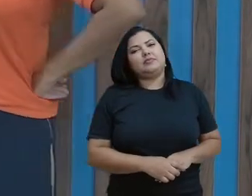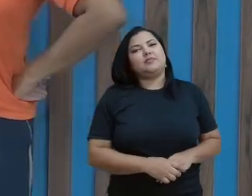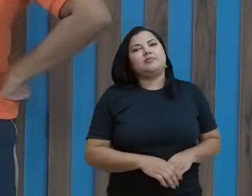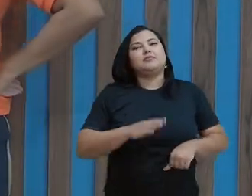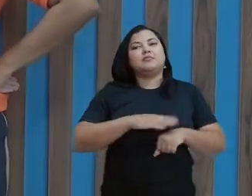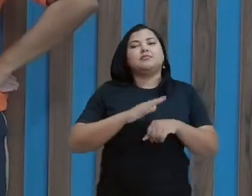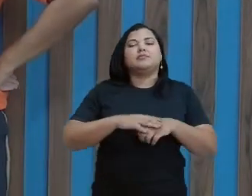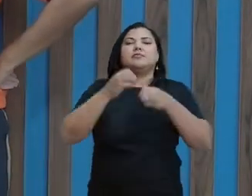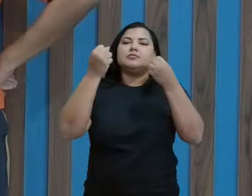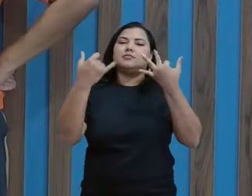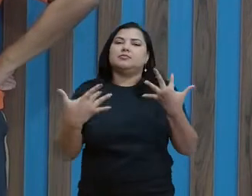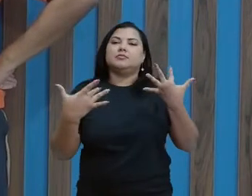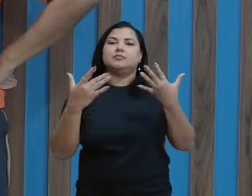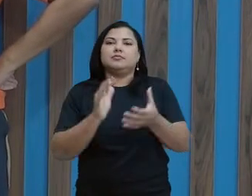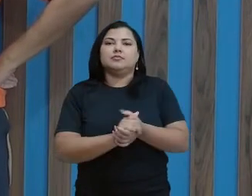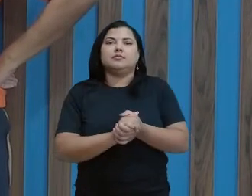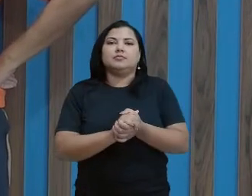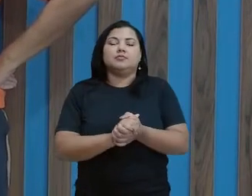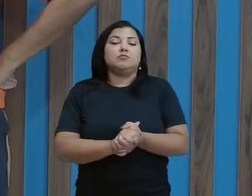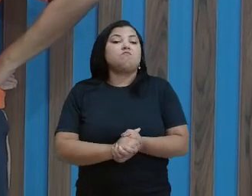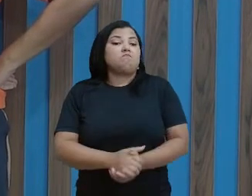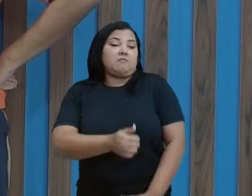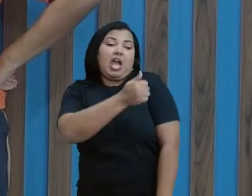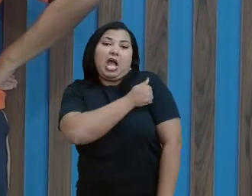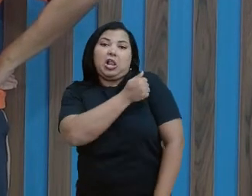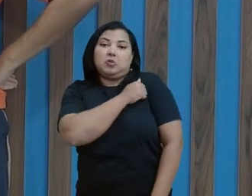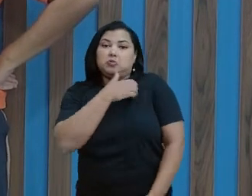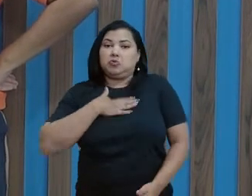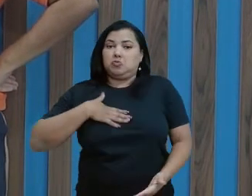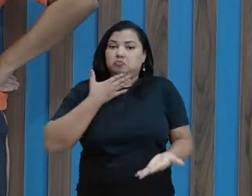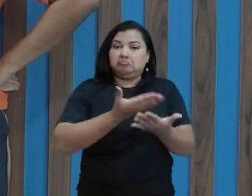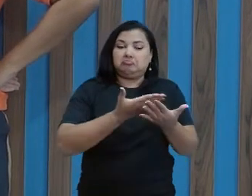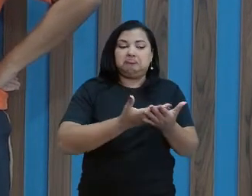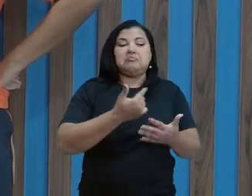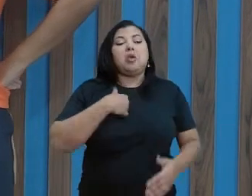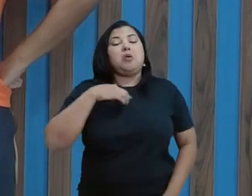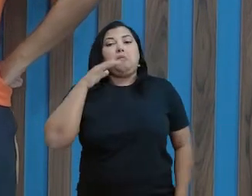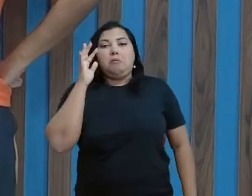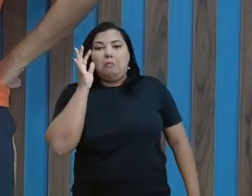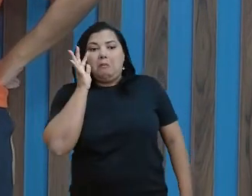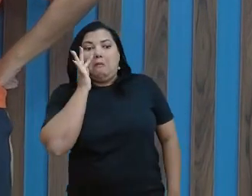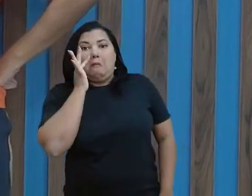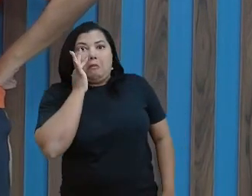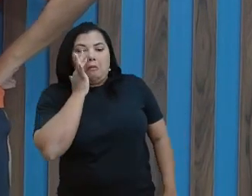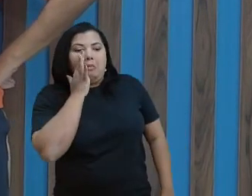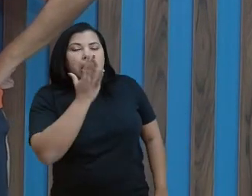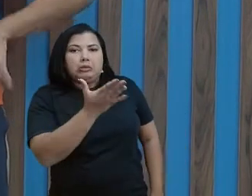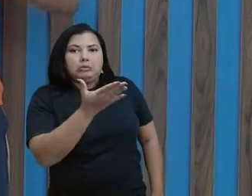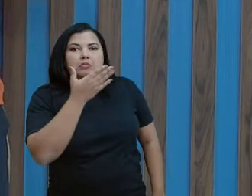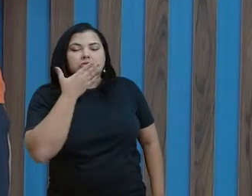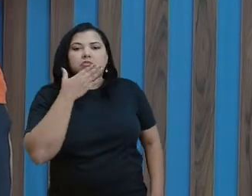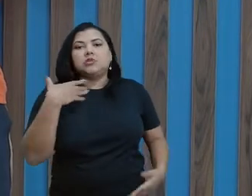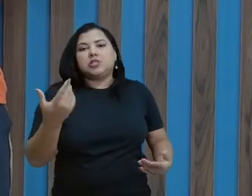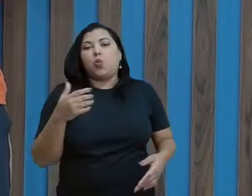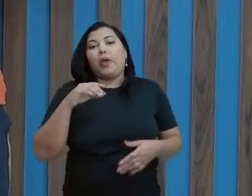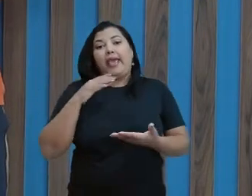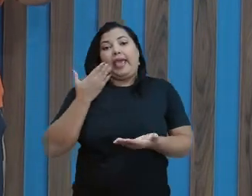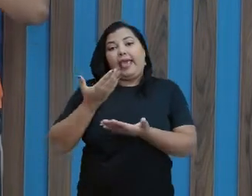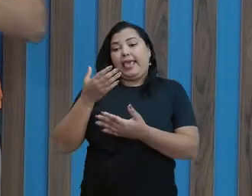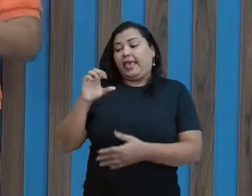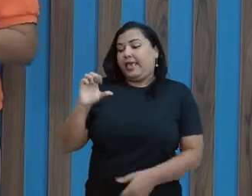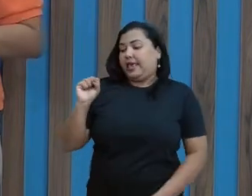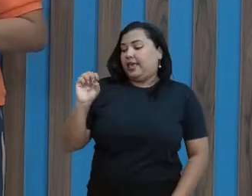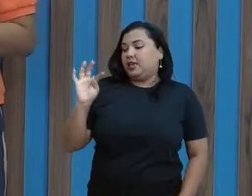digo admiro alunos estudiosos, estudiosos é um adjetivo. Eu tenho o quê? Um